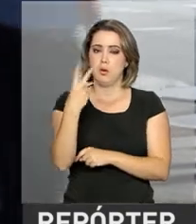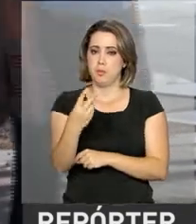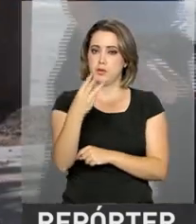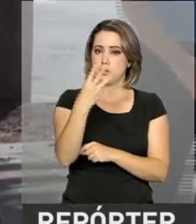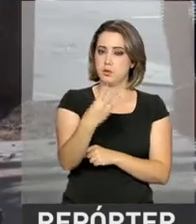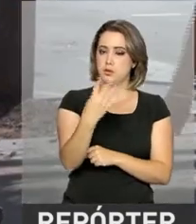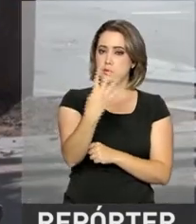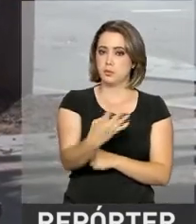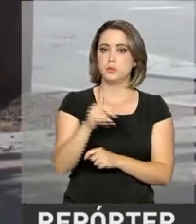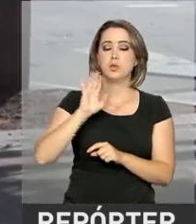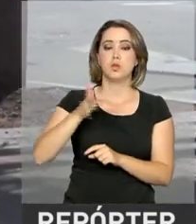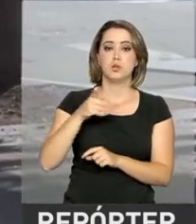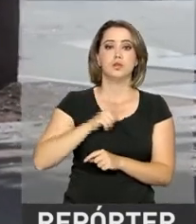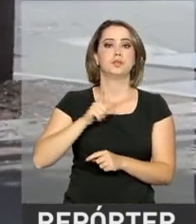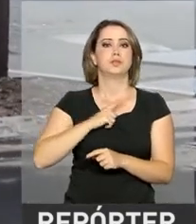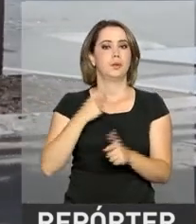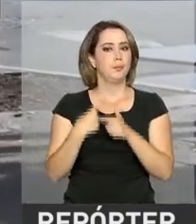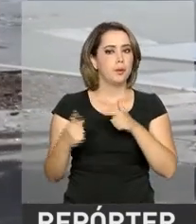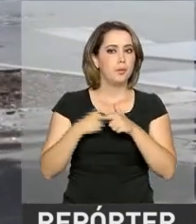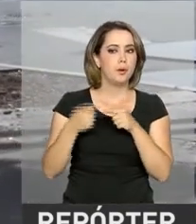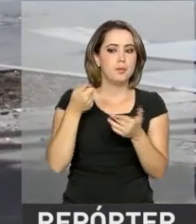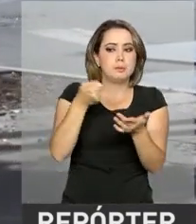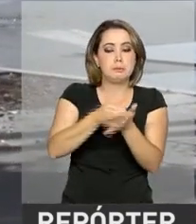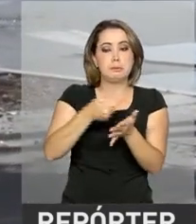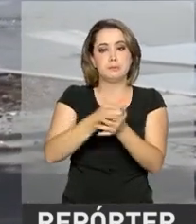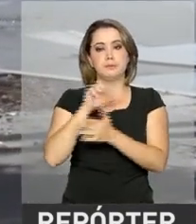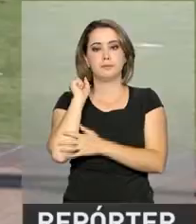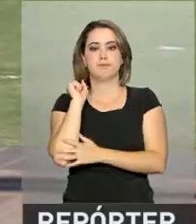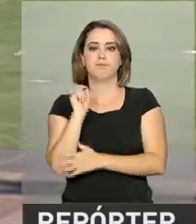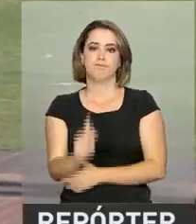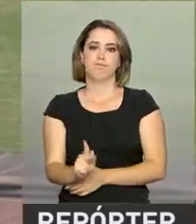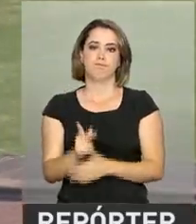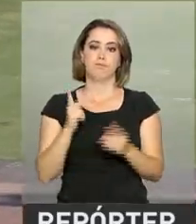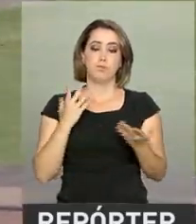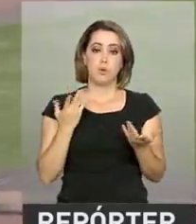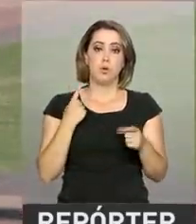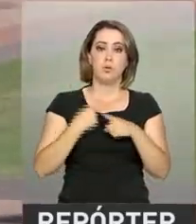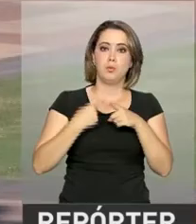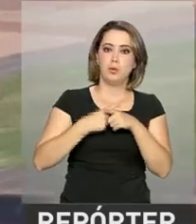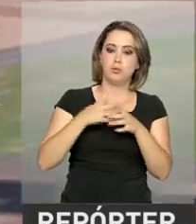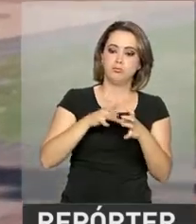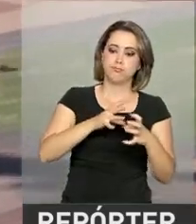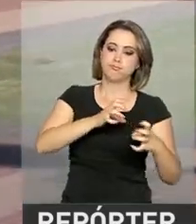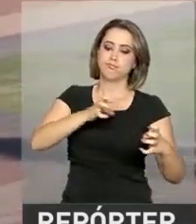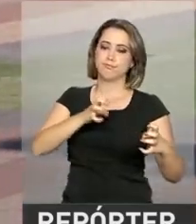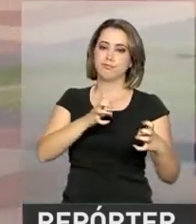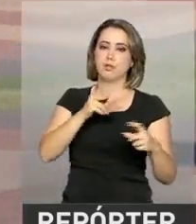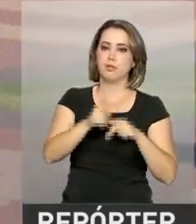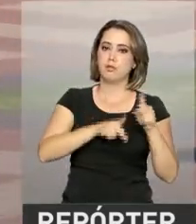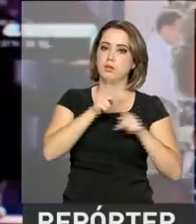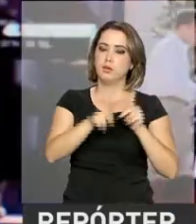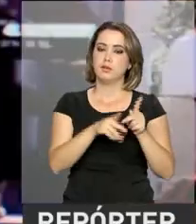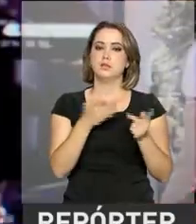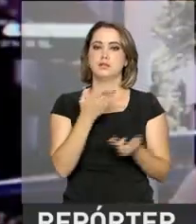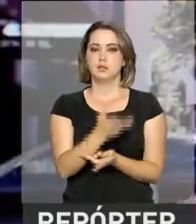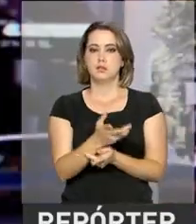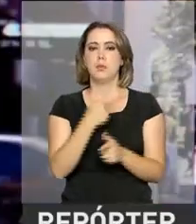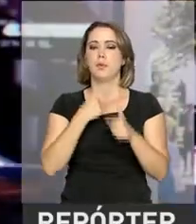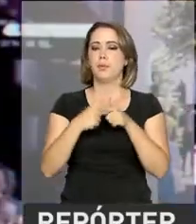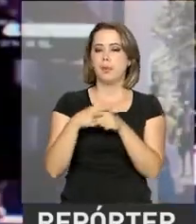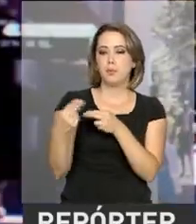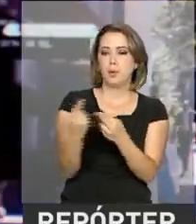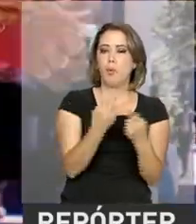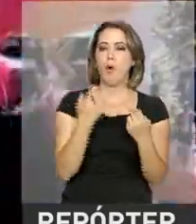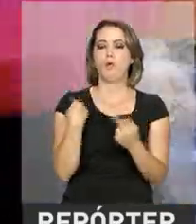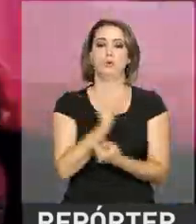os americanos já vão passar a ter dificuldades para financiar os benefícios por causa do envelhecimento da população. Problema parecido